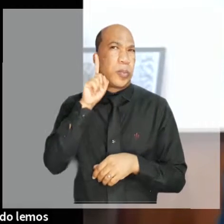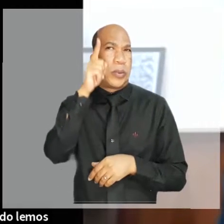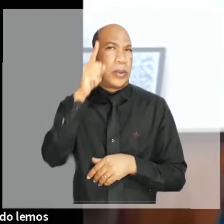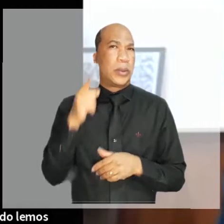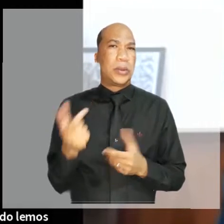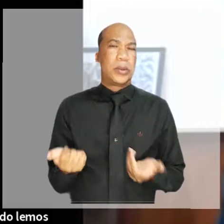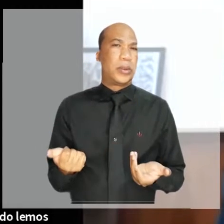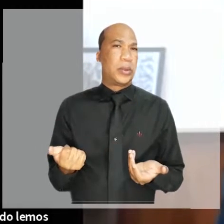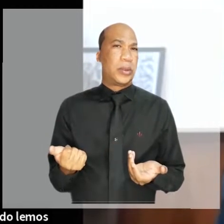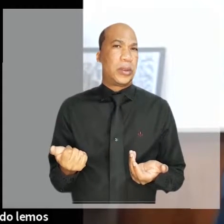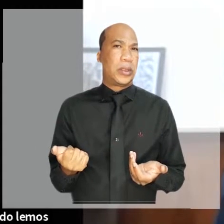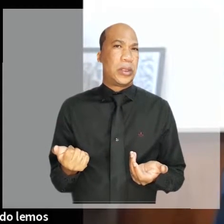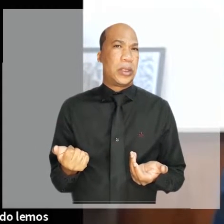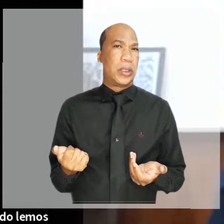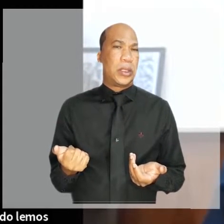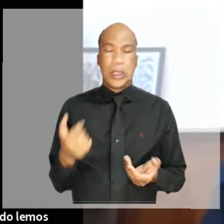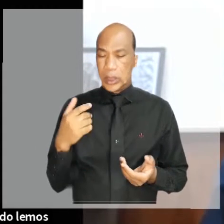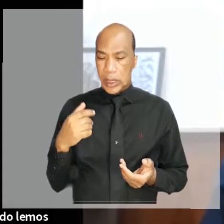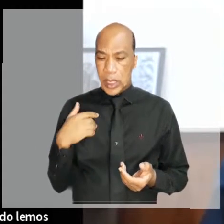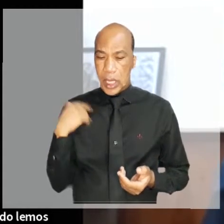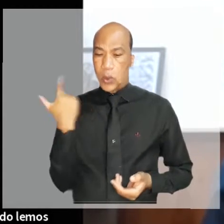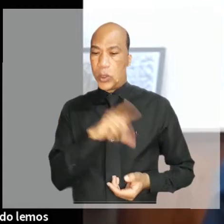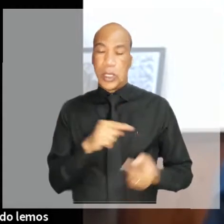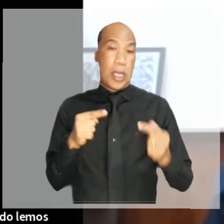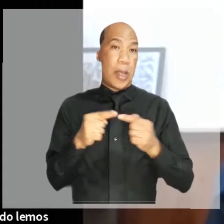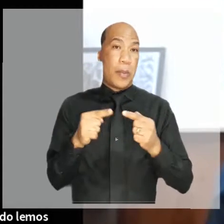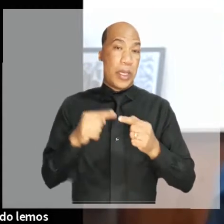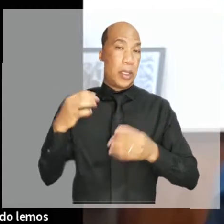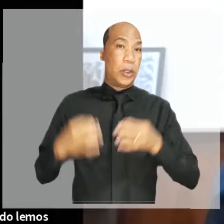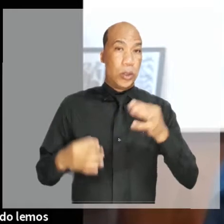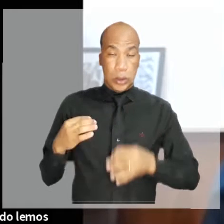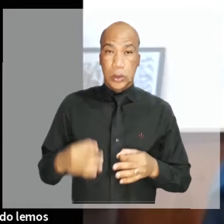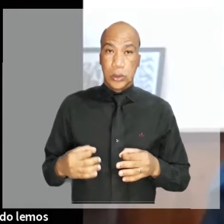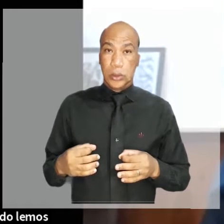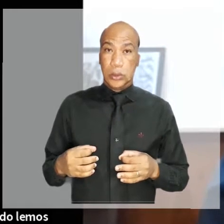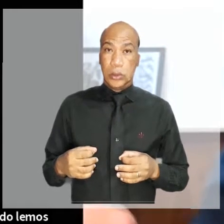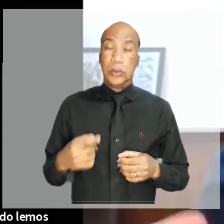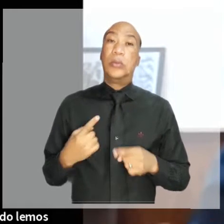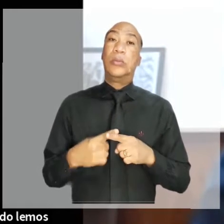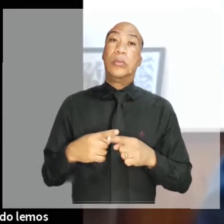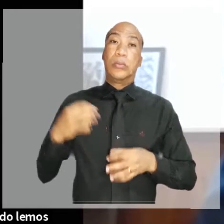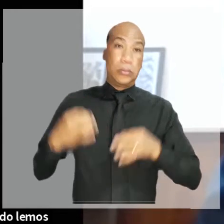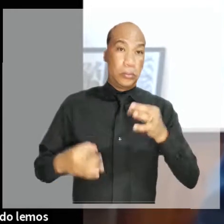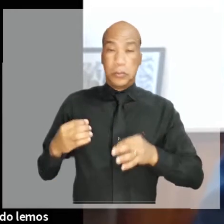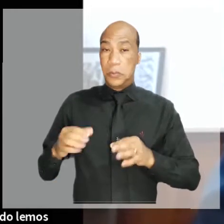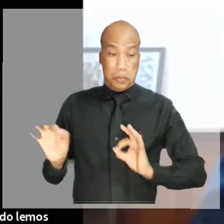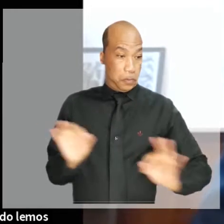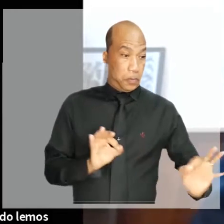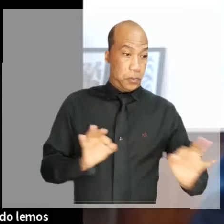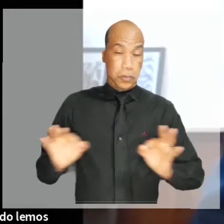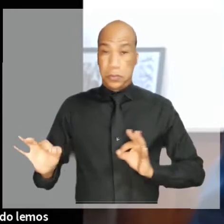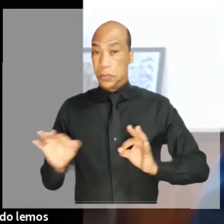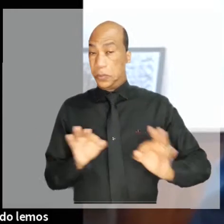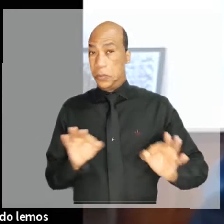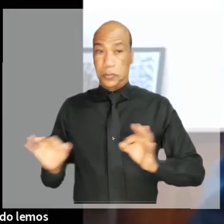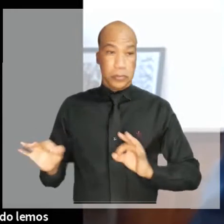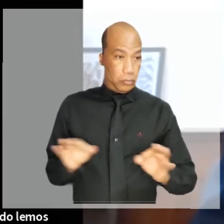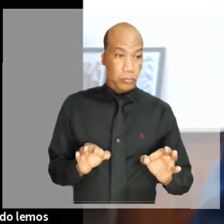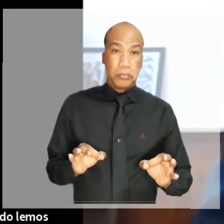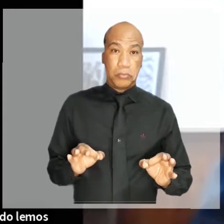da administração judiciária, porque o jeito que o judiciário se organiza, ele é aberto para